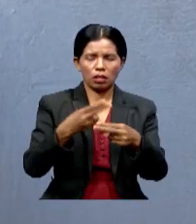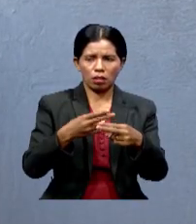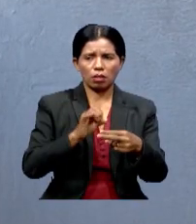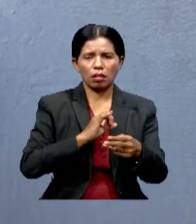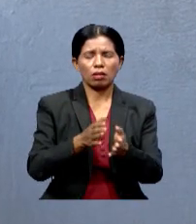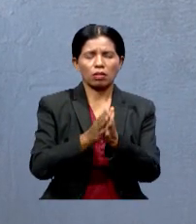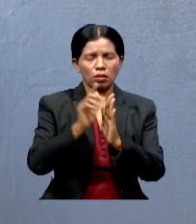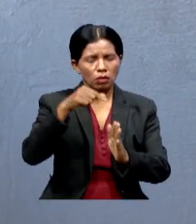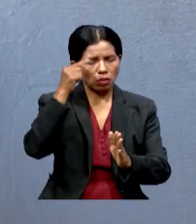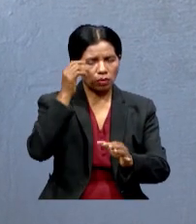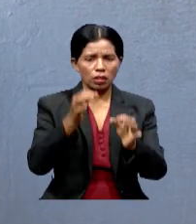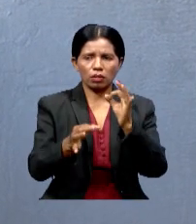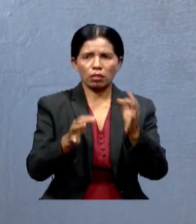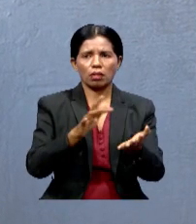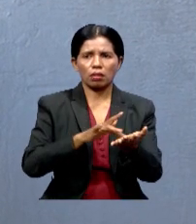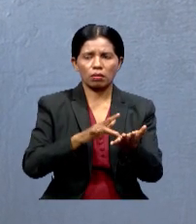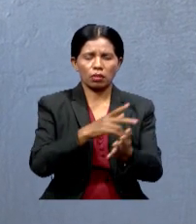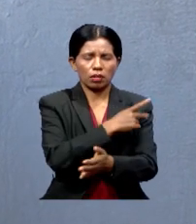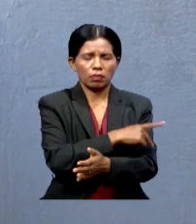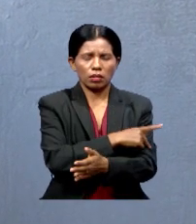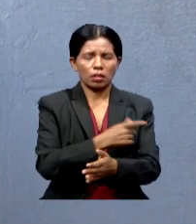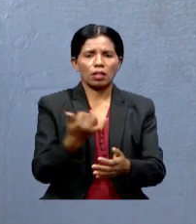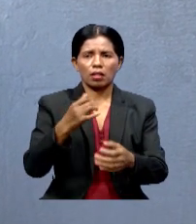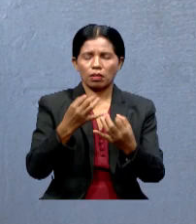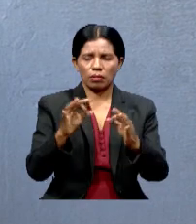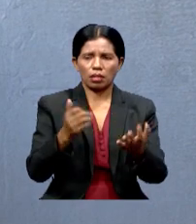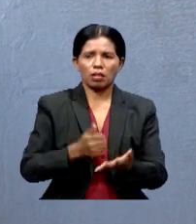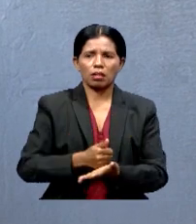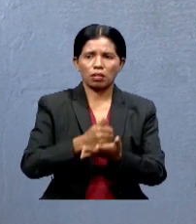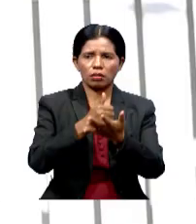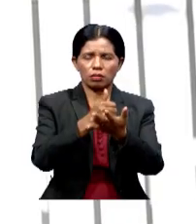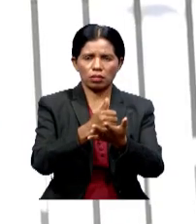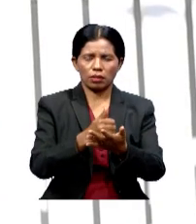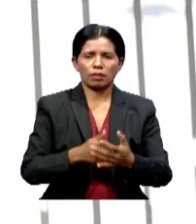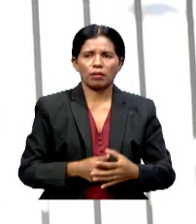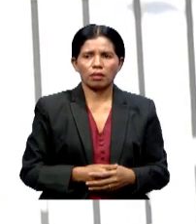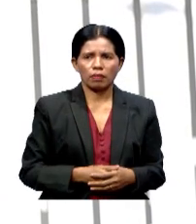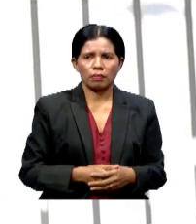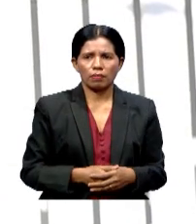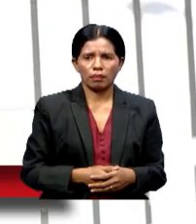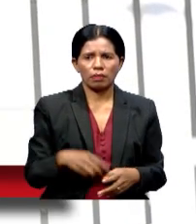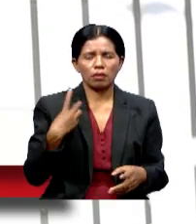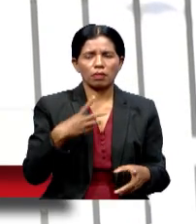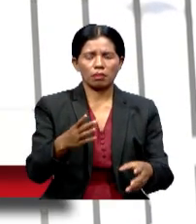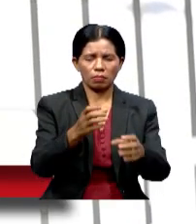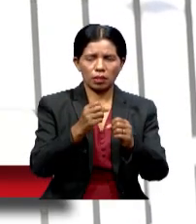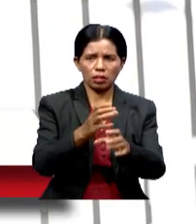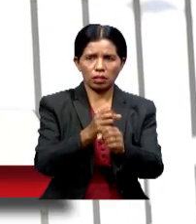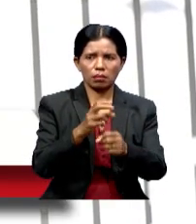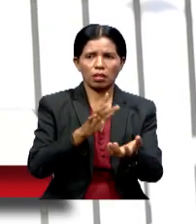husu po governo sekar aimoruk e klinika hotelaya bele ajuda aumenta tamba. Ai consulta a mis si mai moruk